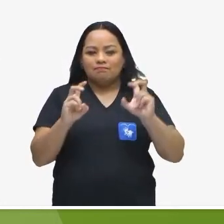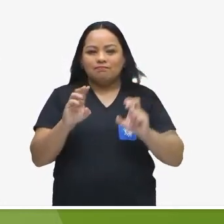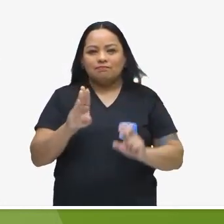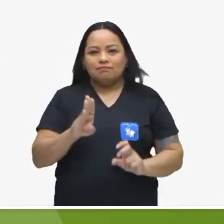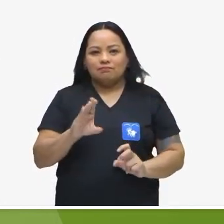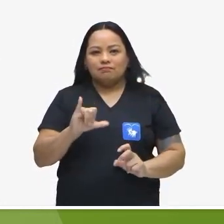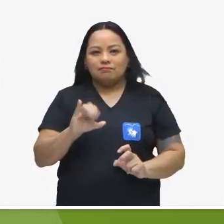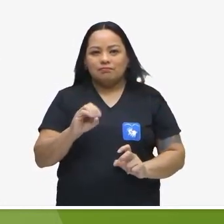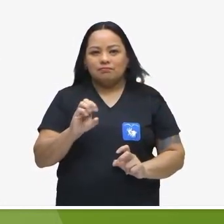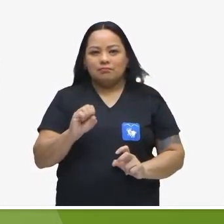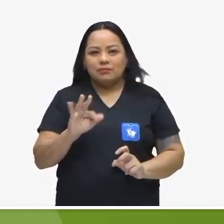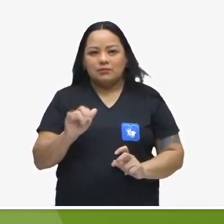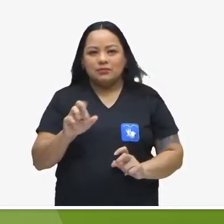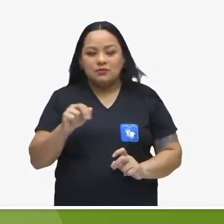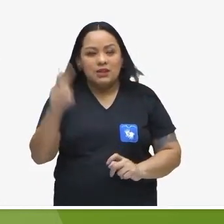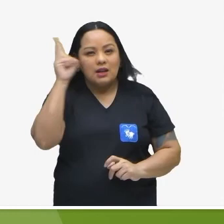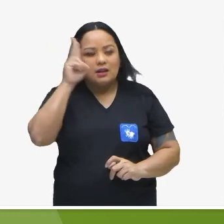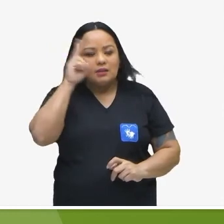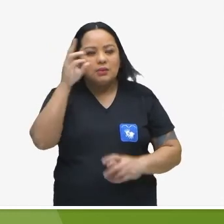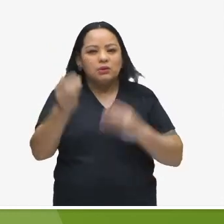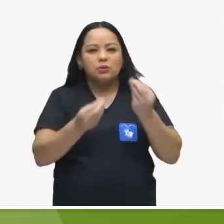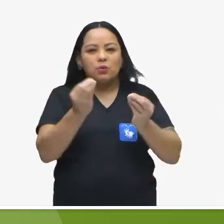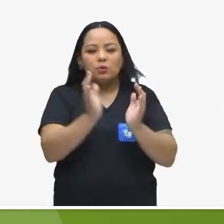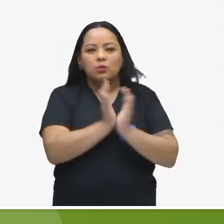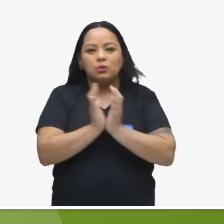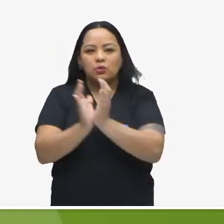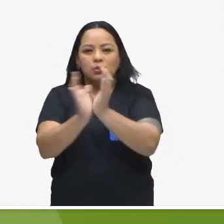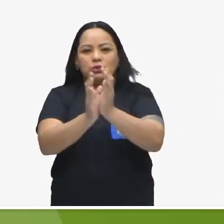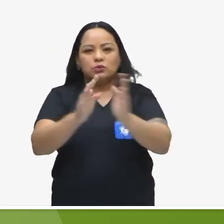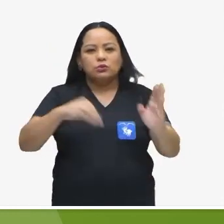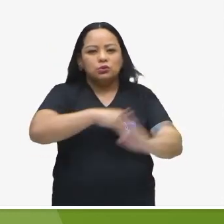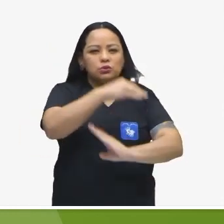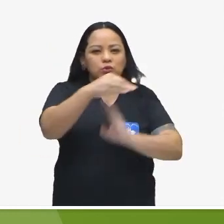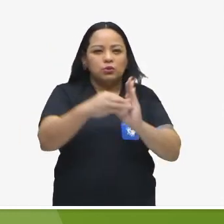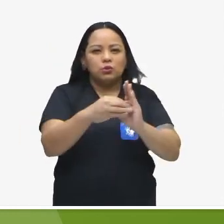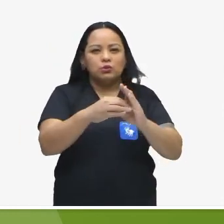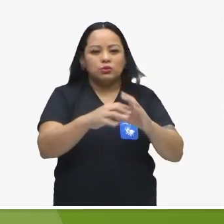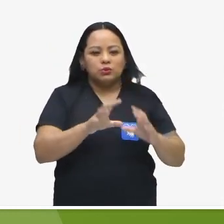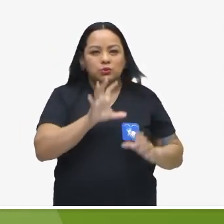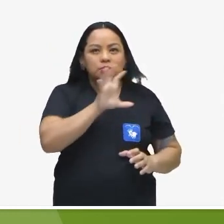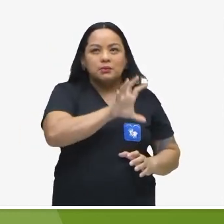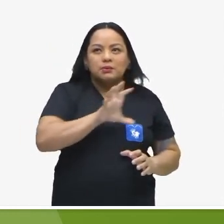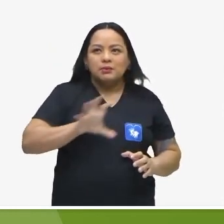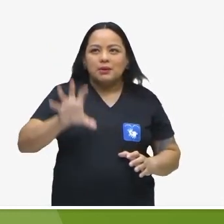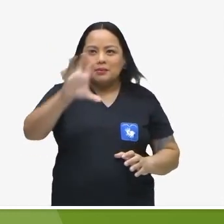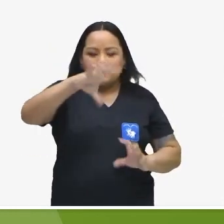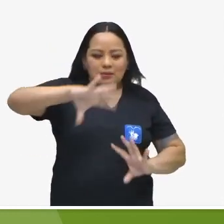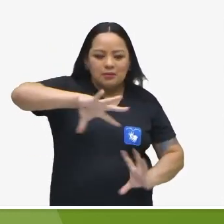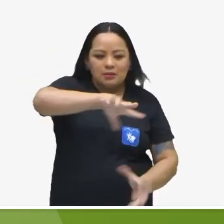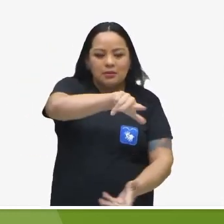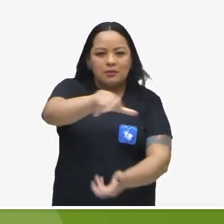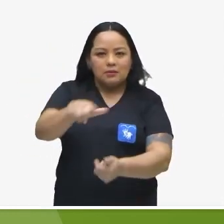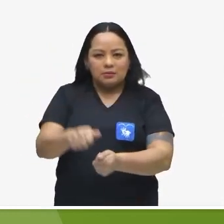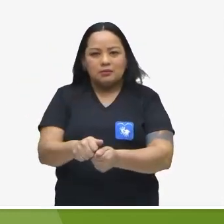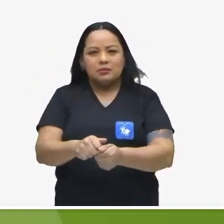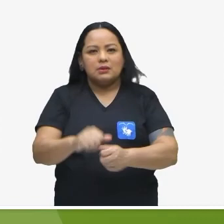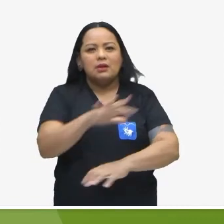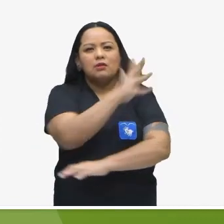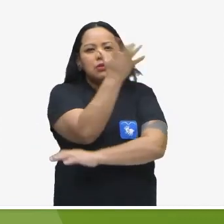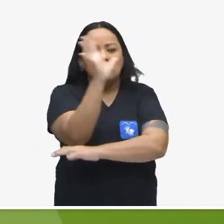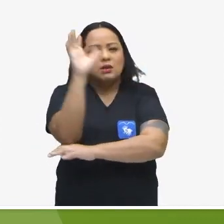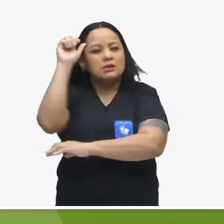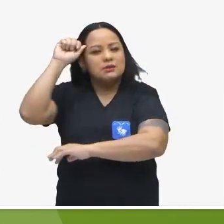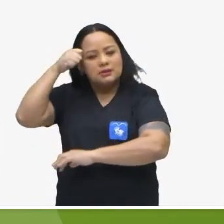que a biosfera será o conjunto de todos os ecossistemas. O ecossistema da savana africana,